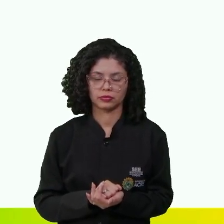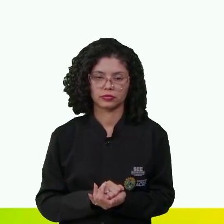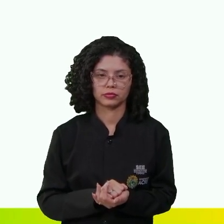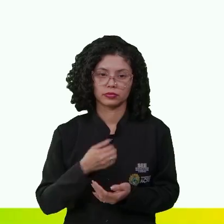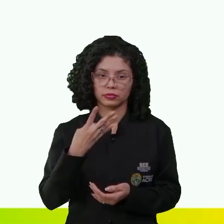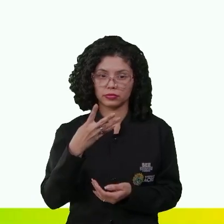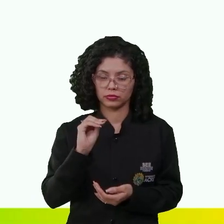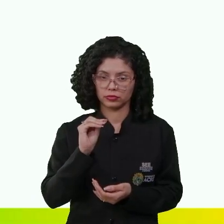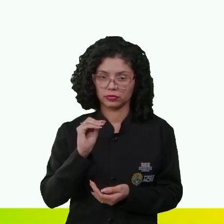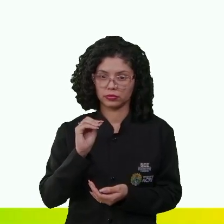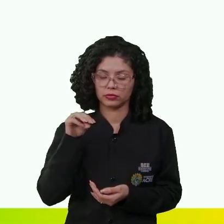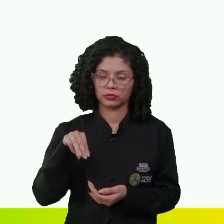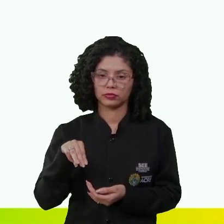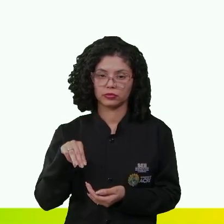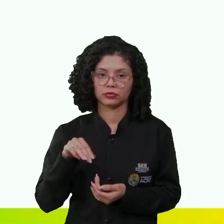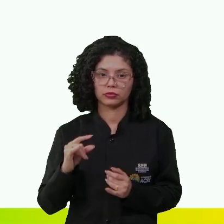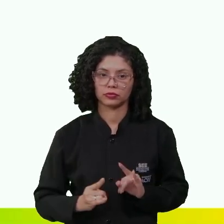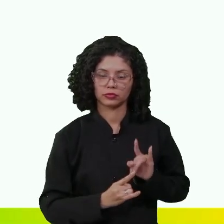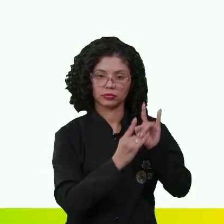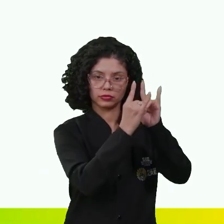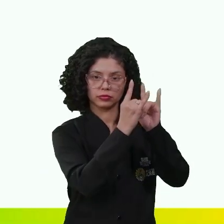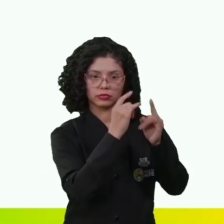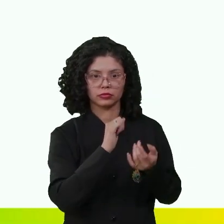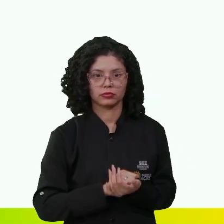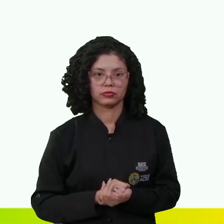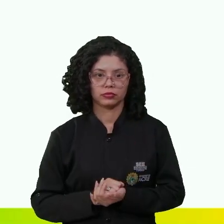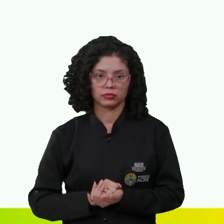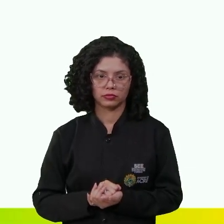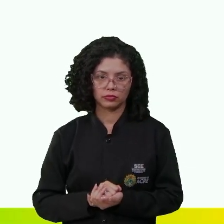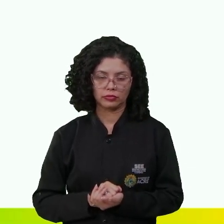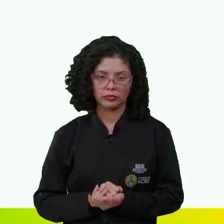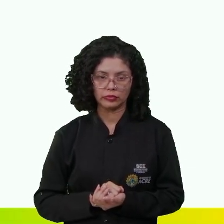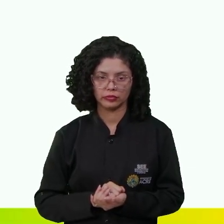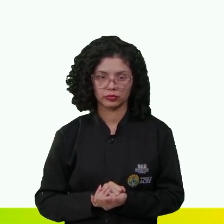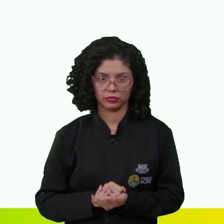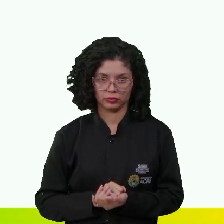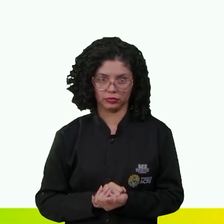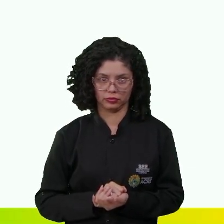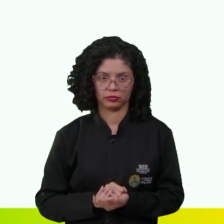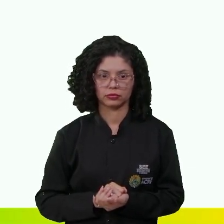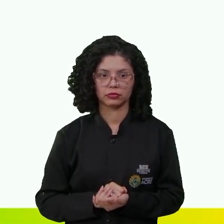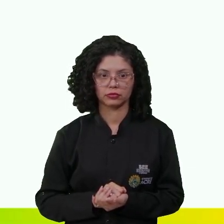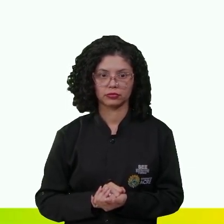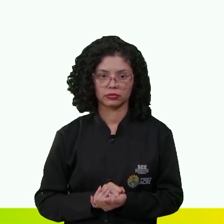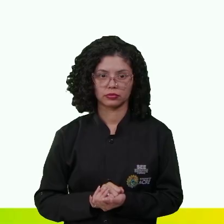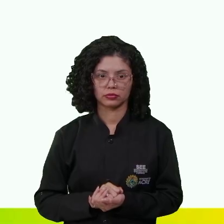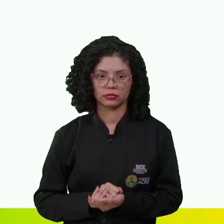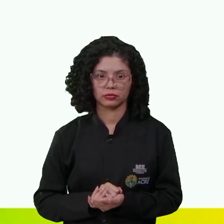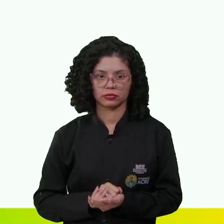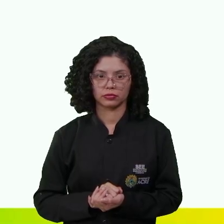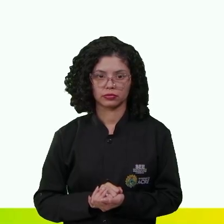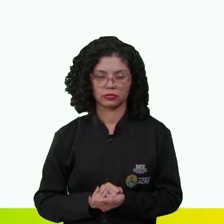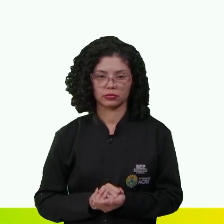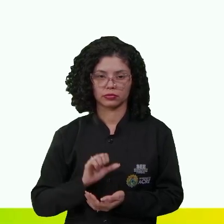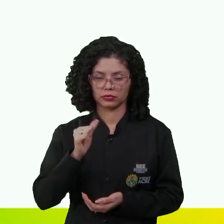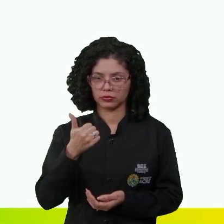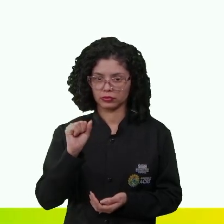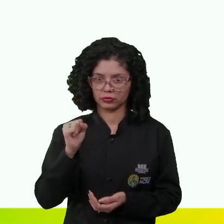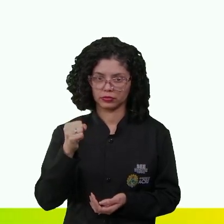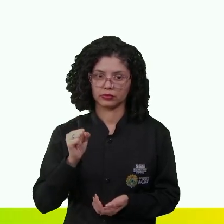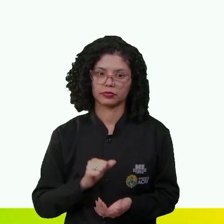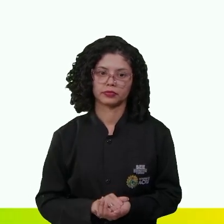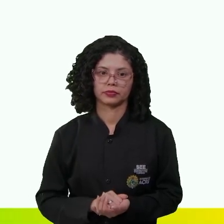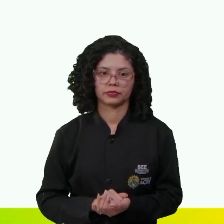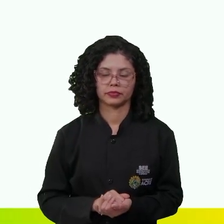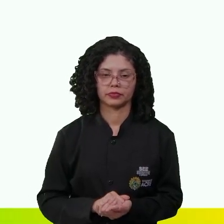40 metros é a altura do edifício. Como a sombra é menor, então vai estar aqui. sombra de 18